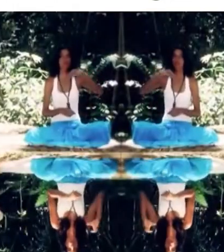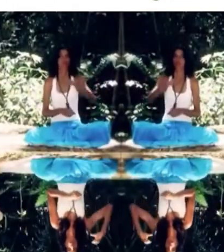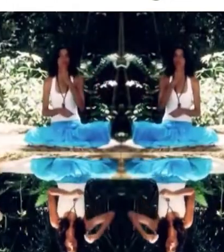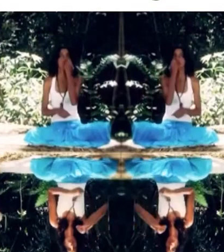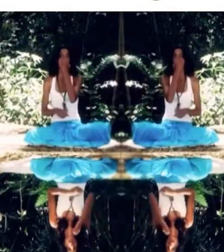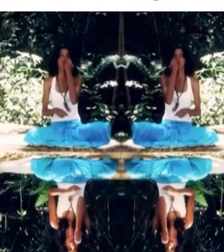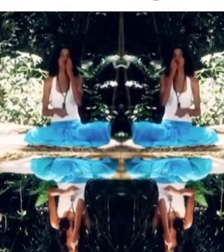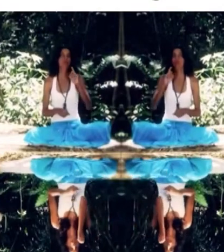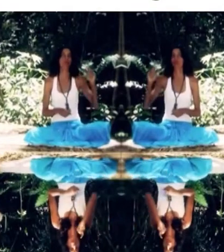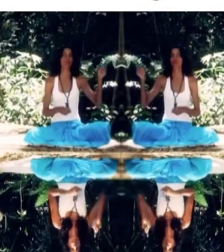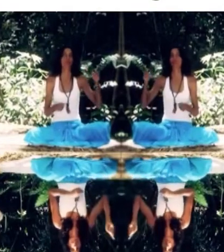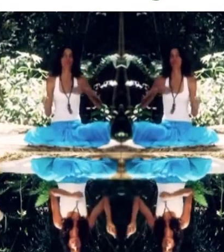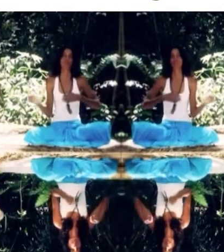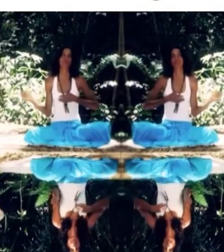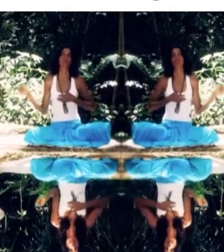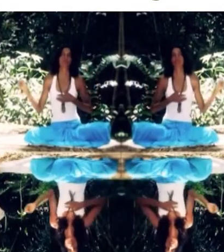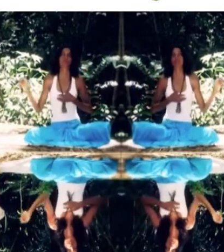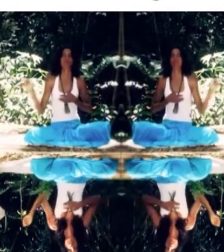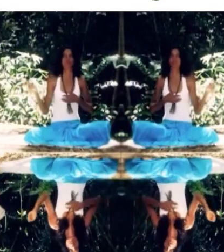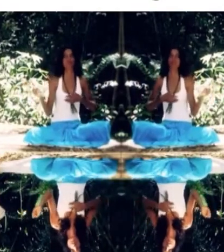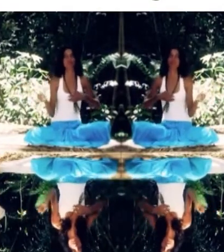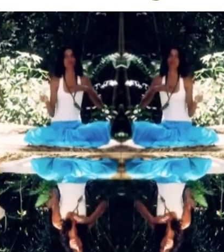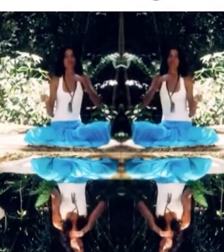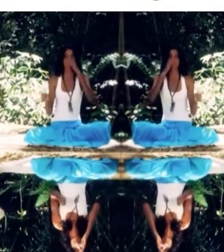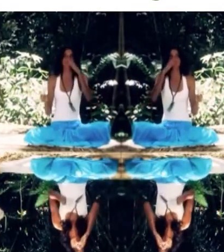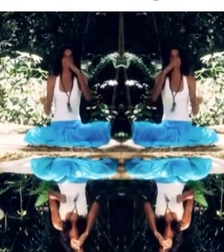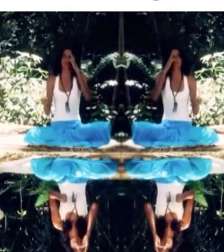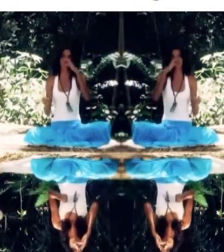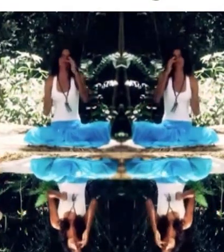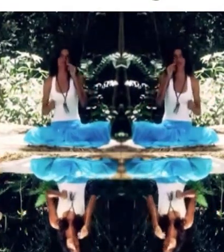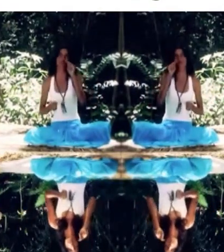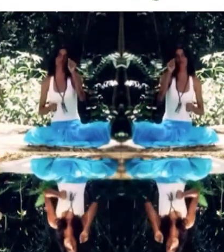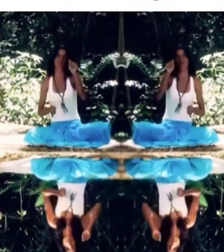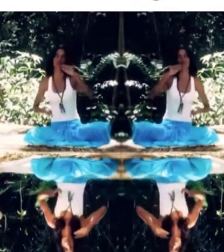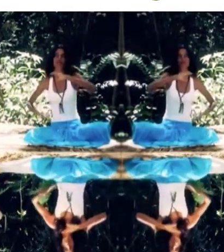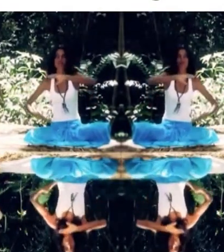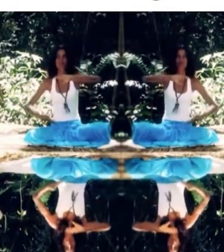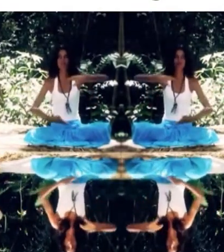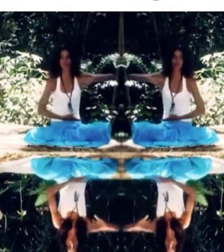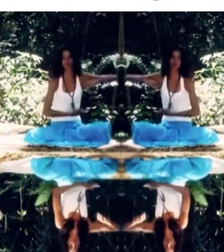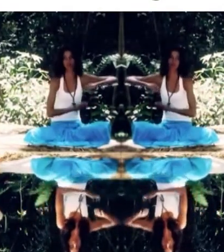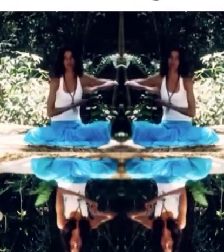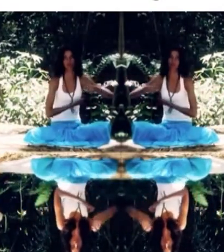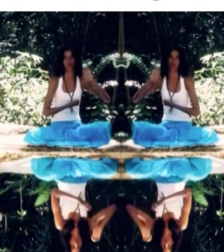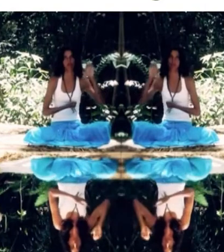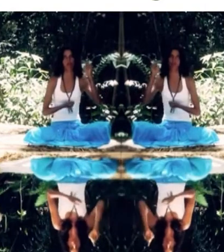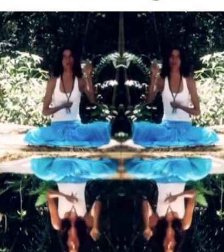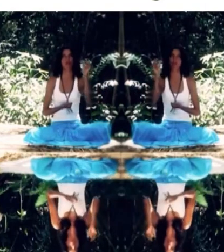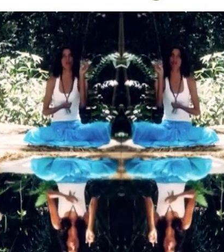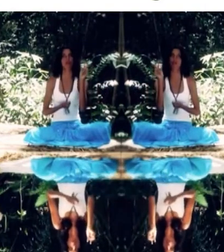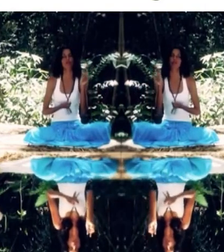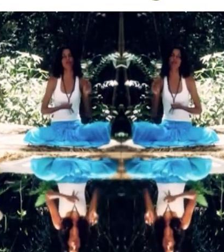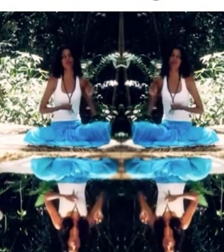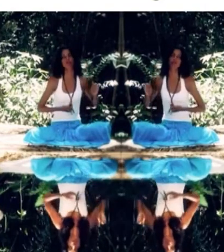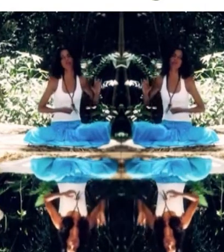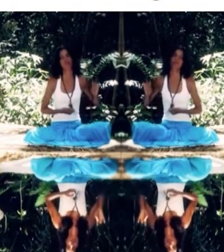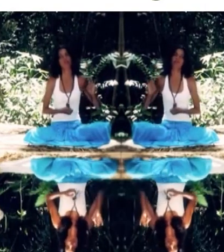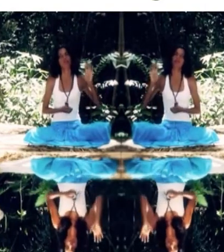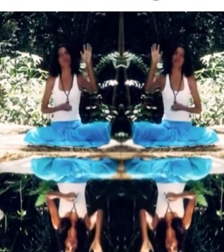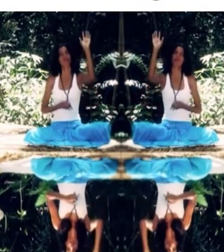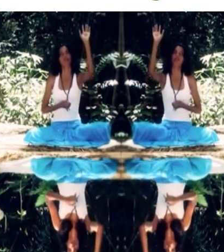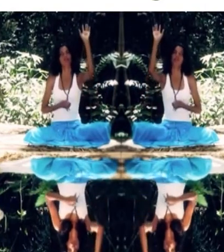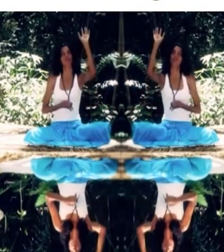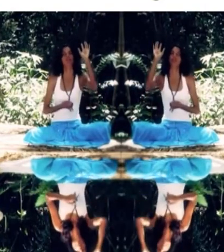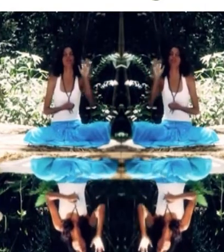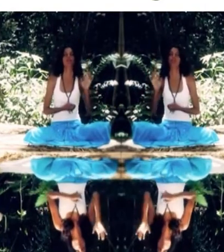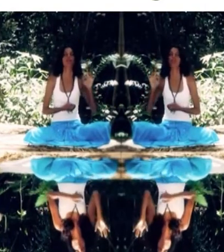Quando o sol toca, vai dançando o girassol. Você e o universo é um verso